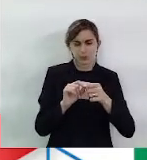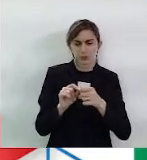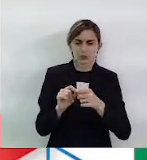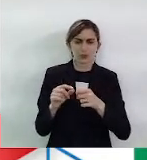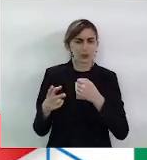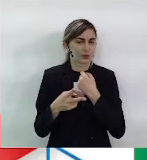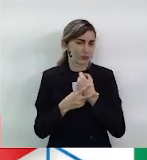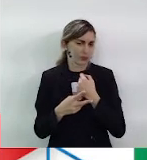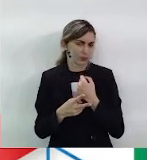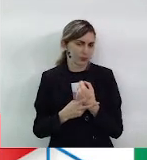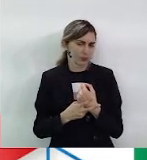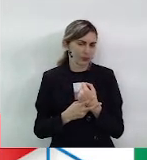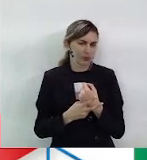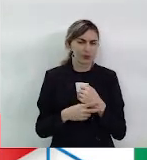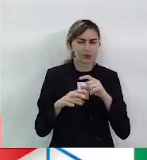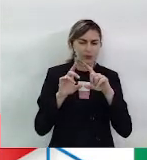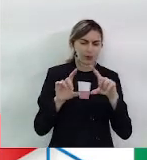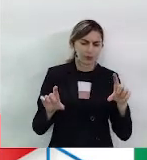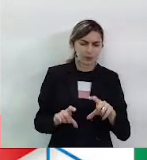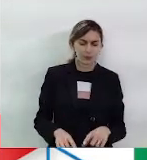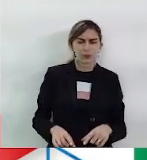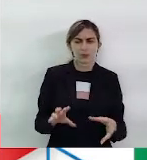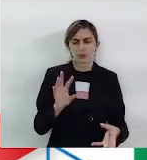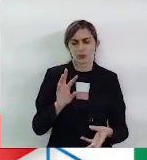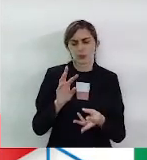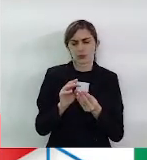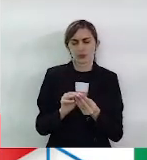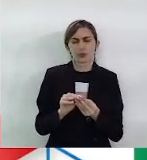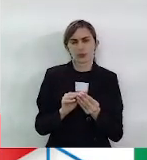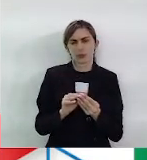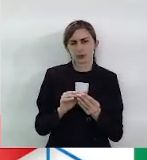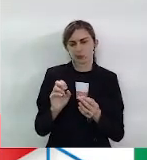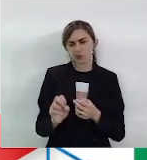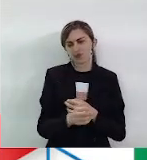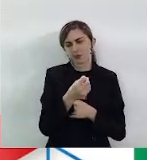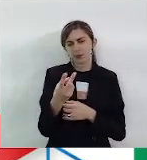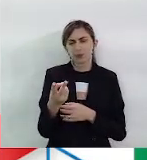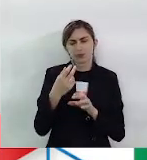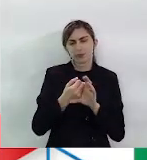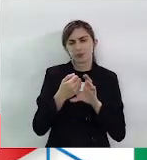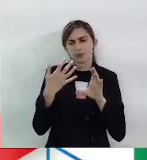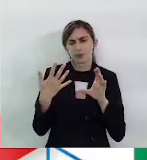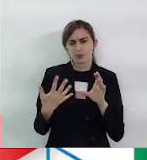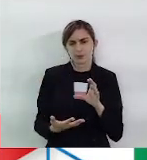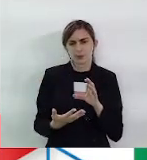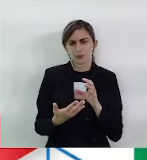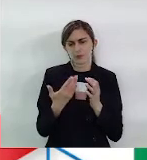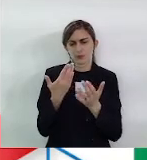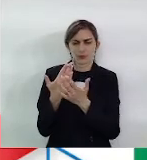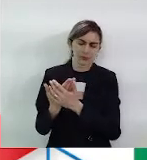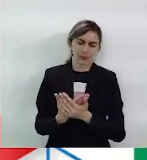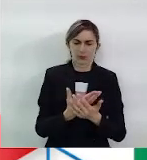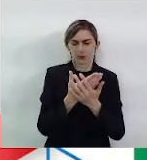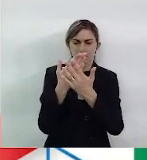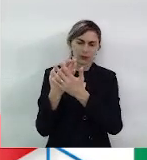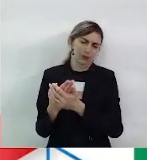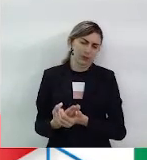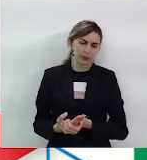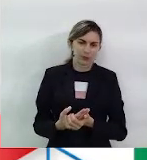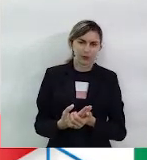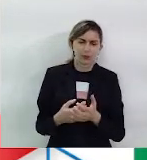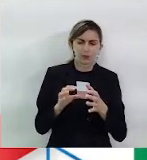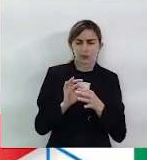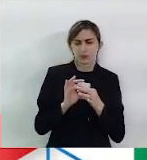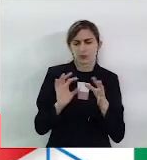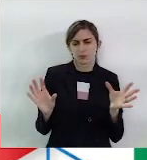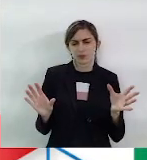o verbo e os termos que o complementam ou o caracterizam, né? Estudá-las nos